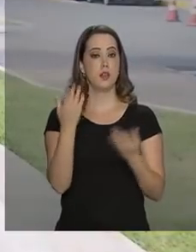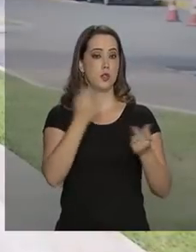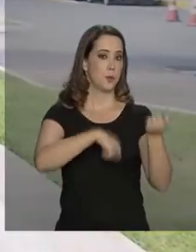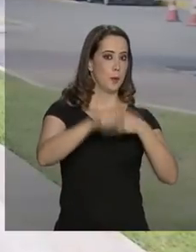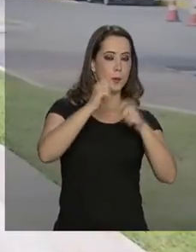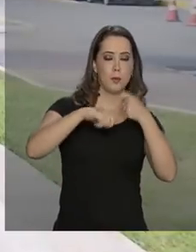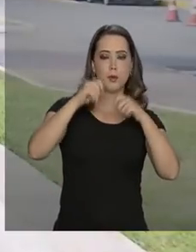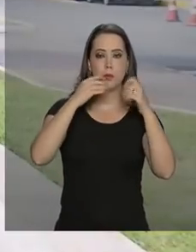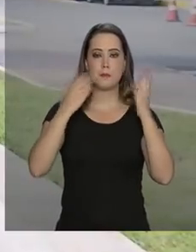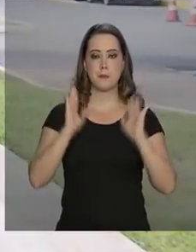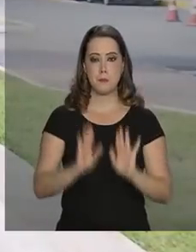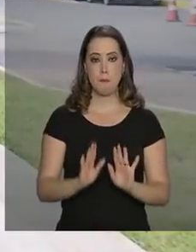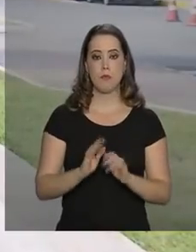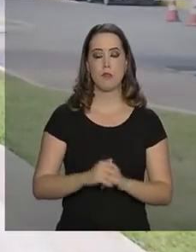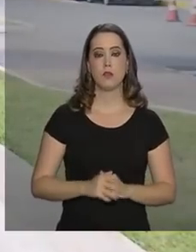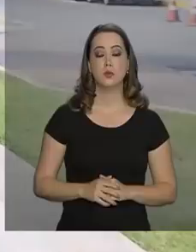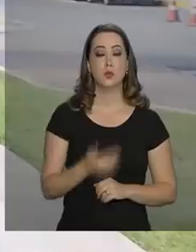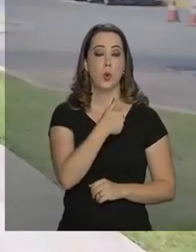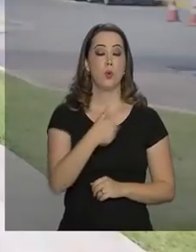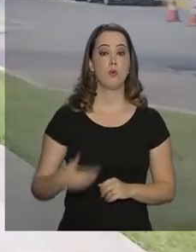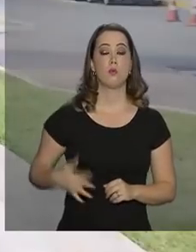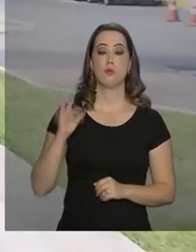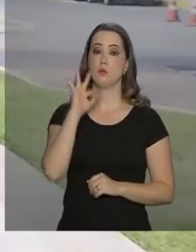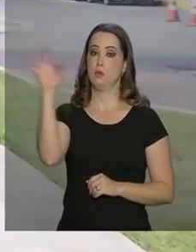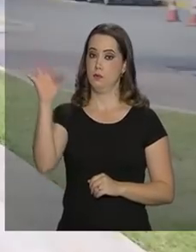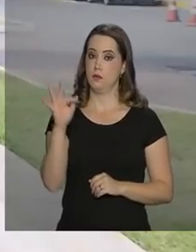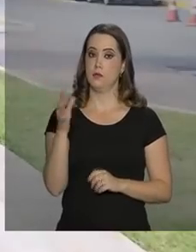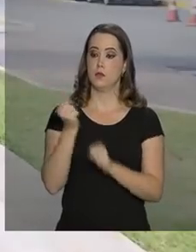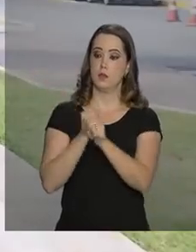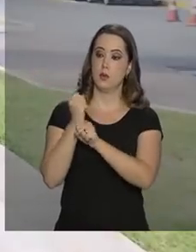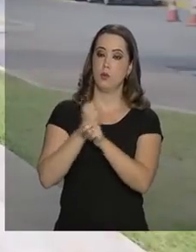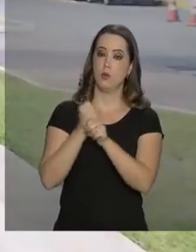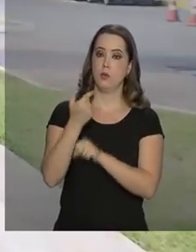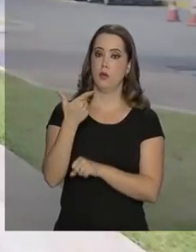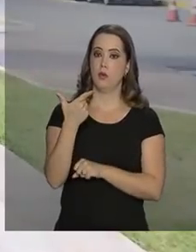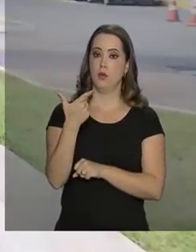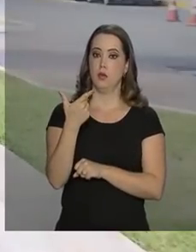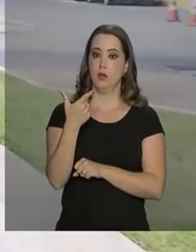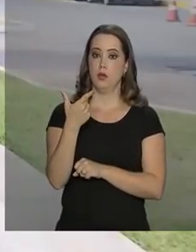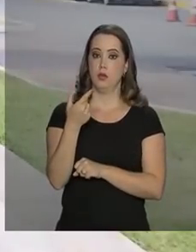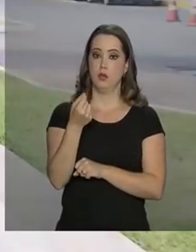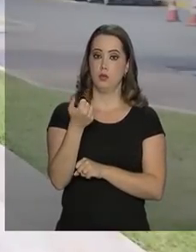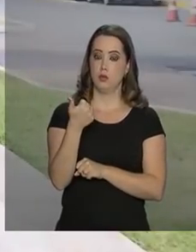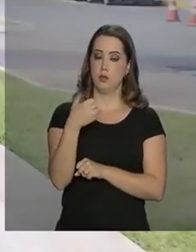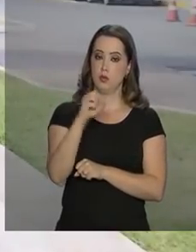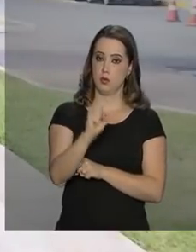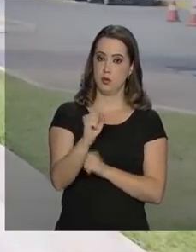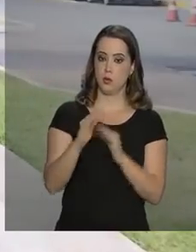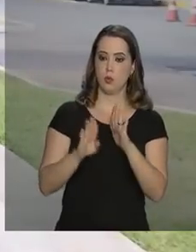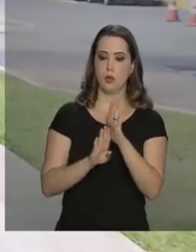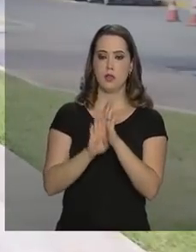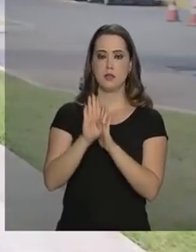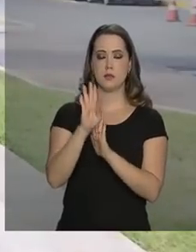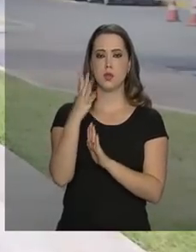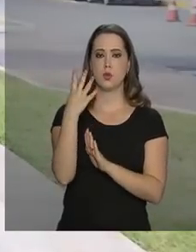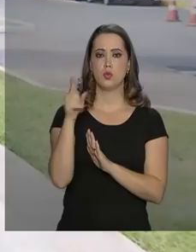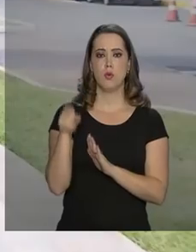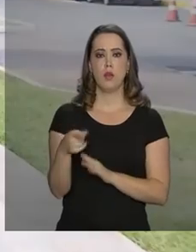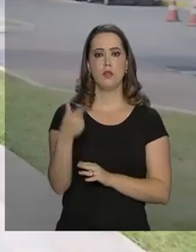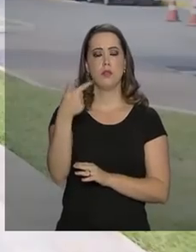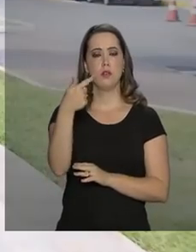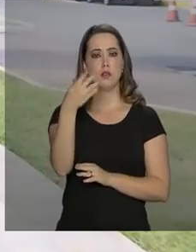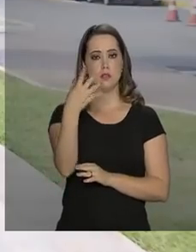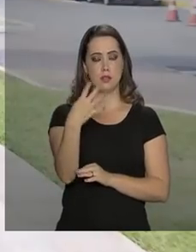economia eh o governo federal fechou 2018 com crescimento de 4,74% na